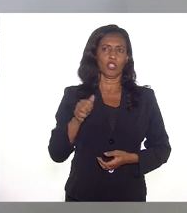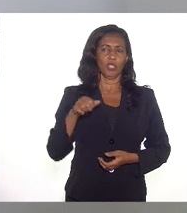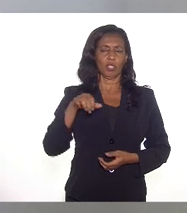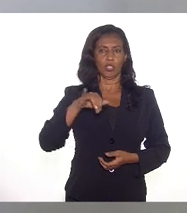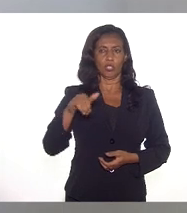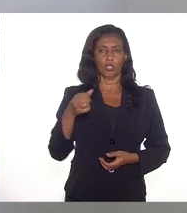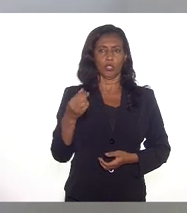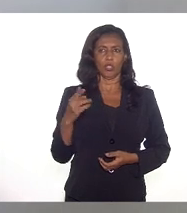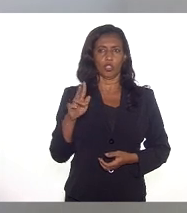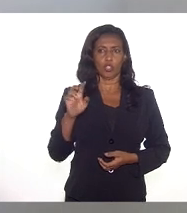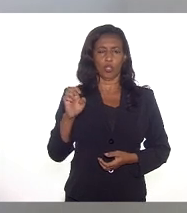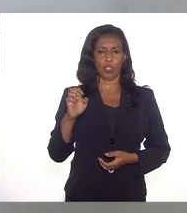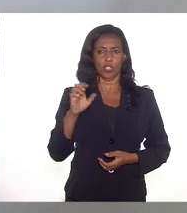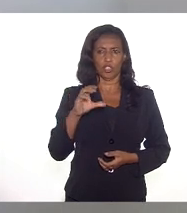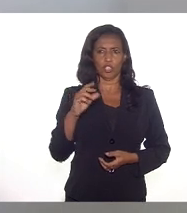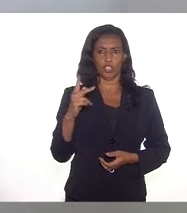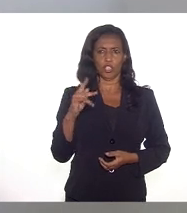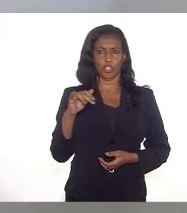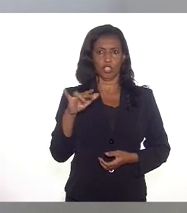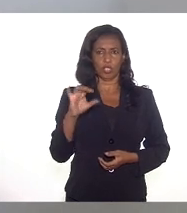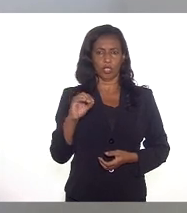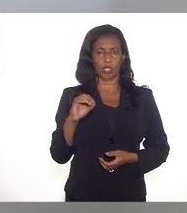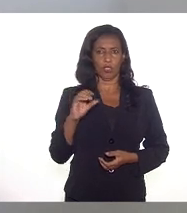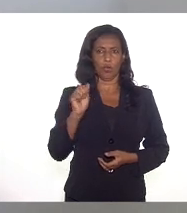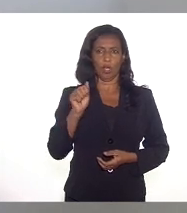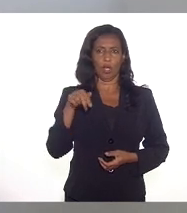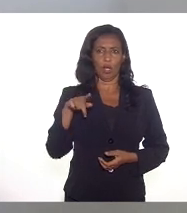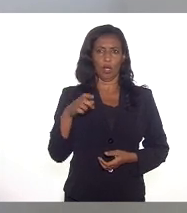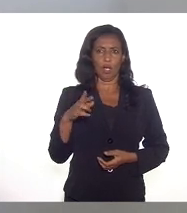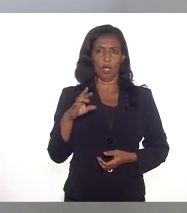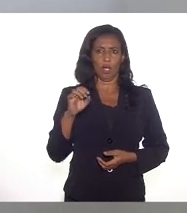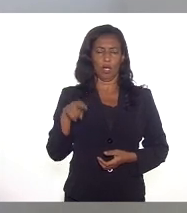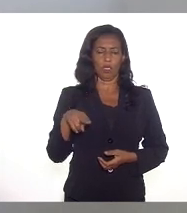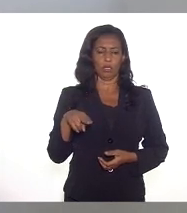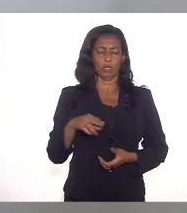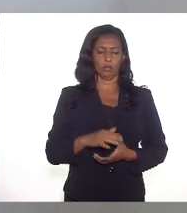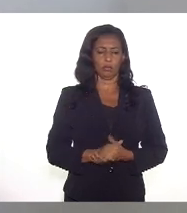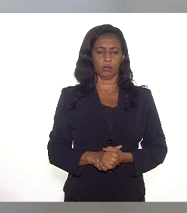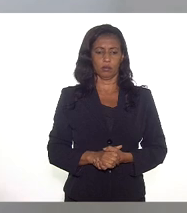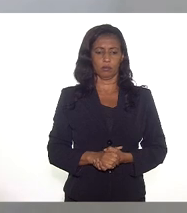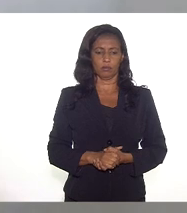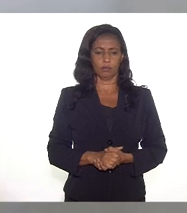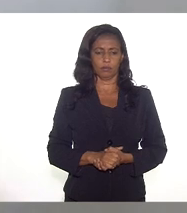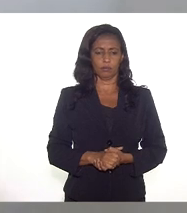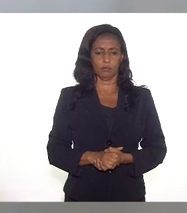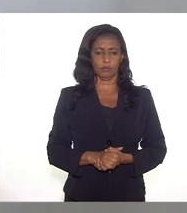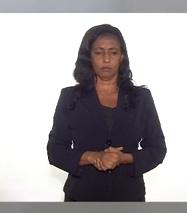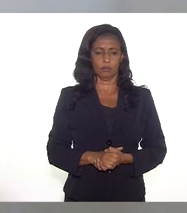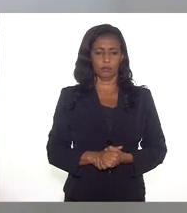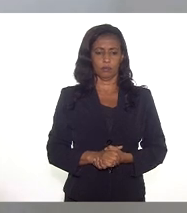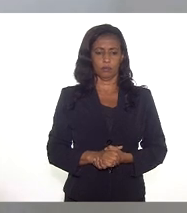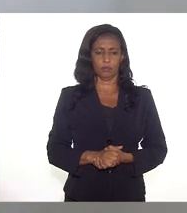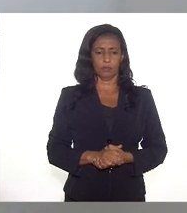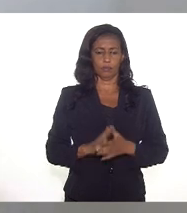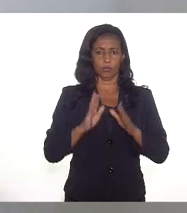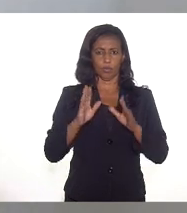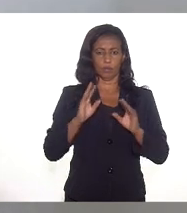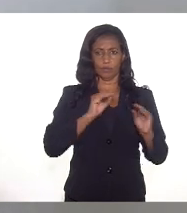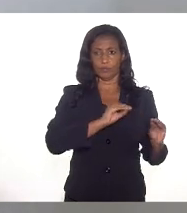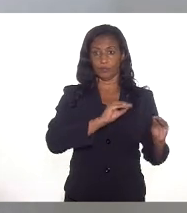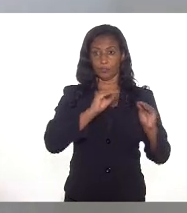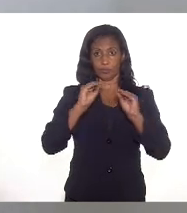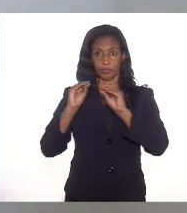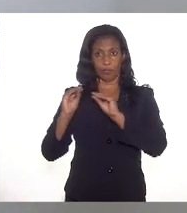Neto, Chiquinho da Mangueira, Anderson Alexandre e Anderson Moraes. Já poderão fazer a mudança na